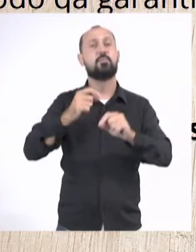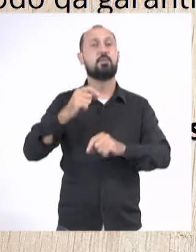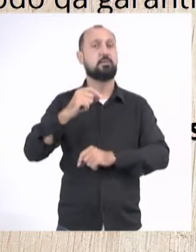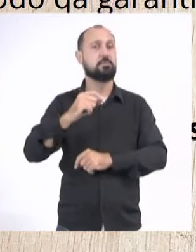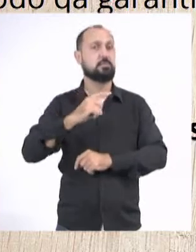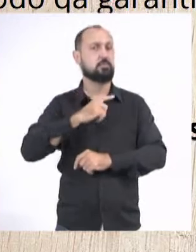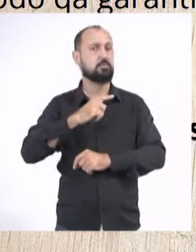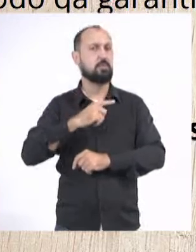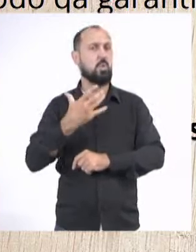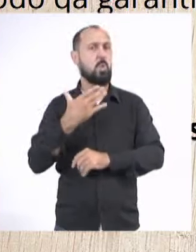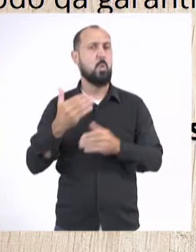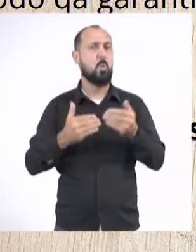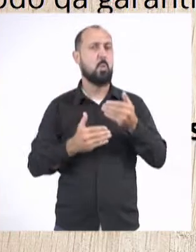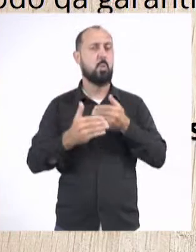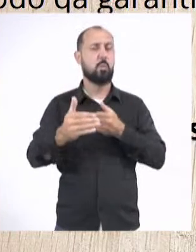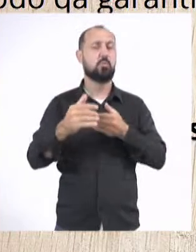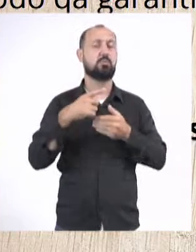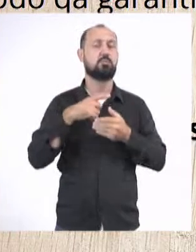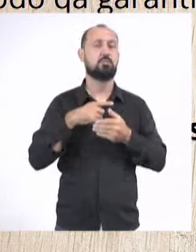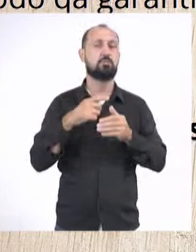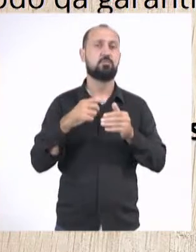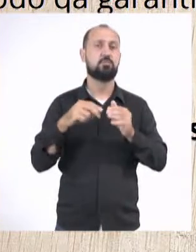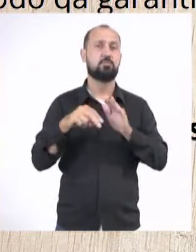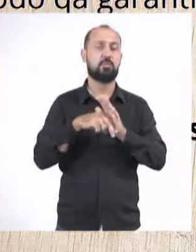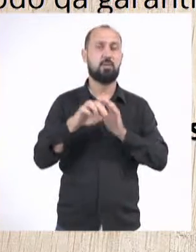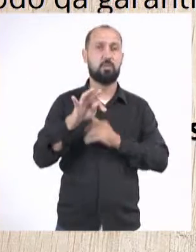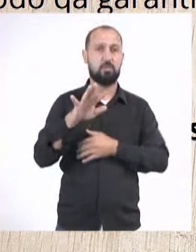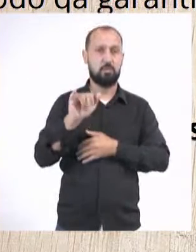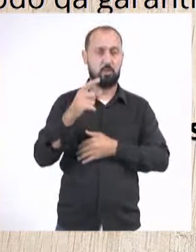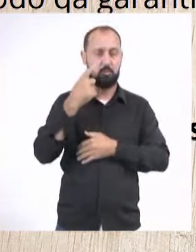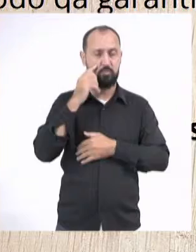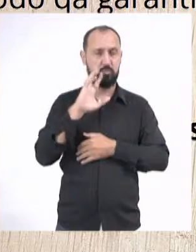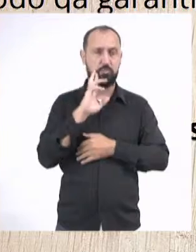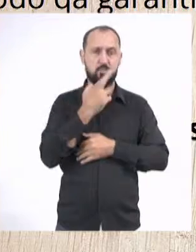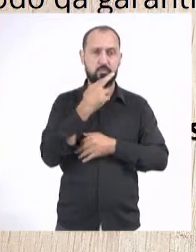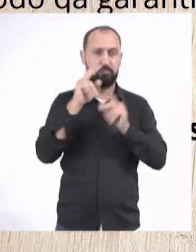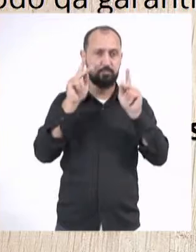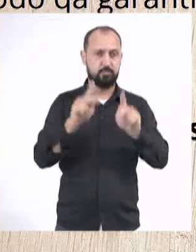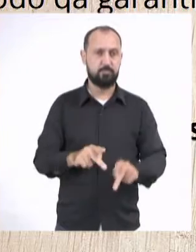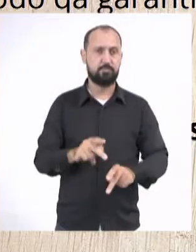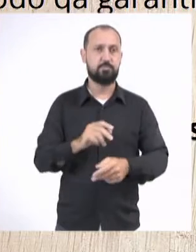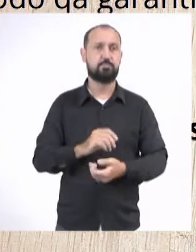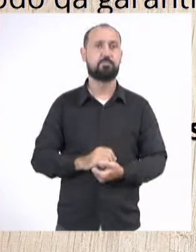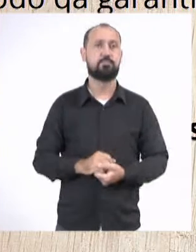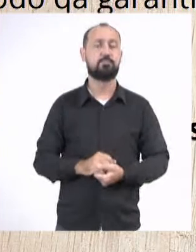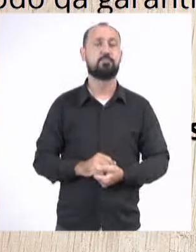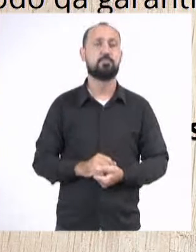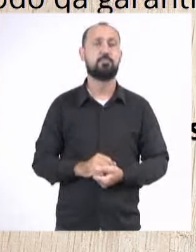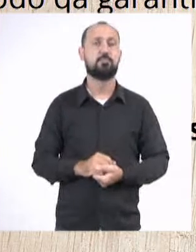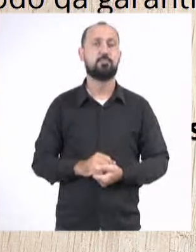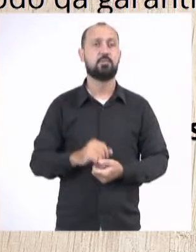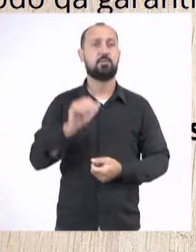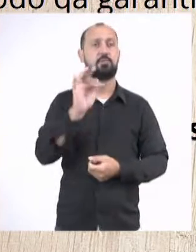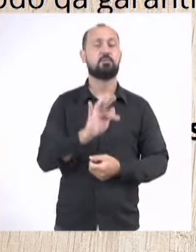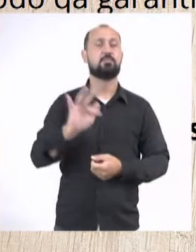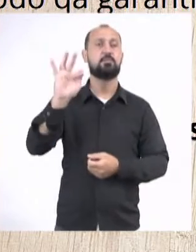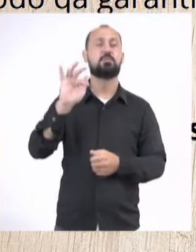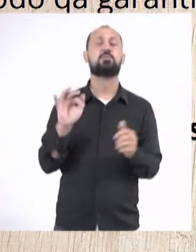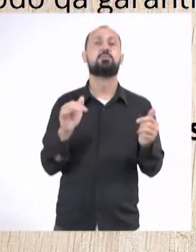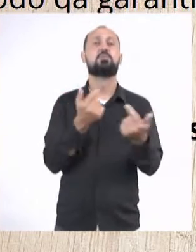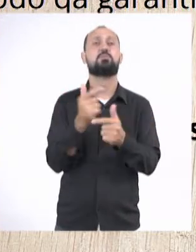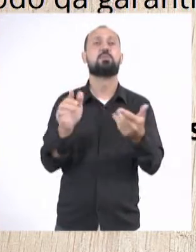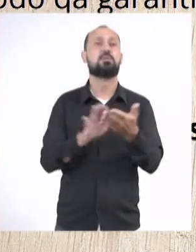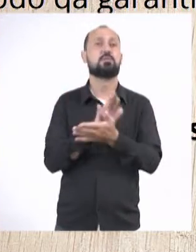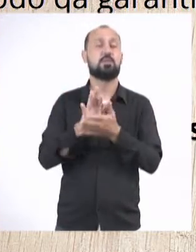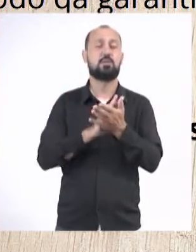nós temos atualmente um manual de execução do programa Restaurante Popular, que é um manual federal, mas não temos